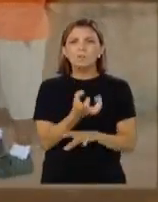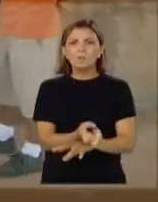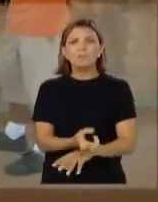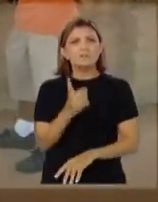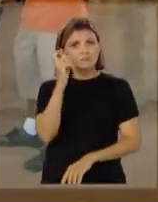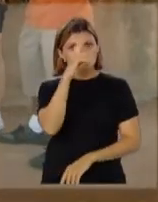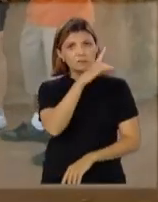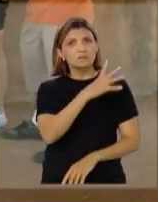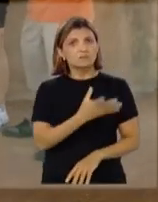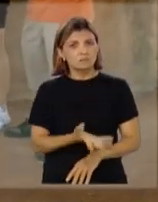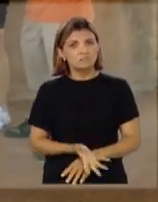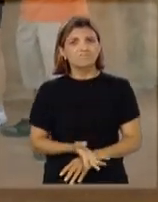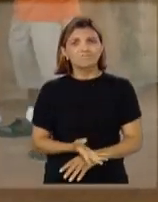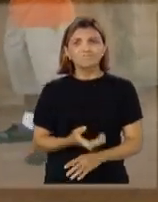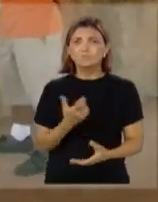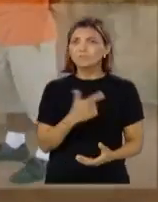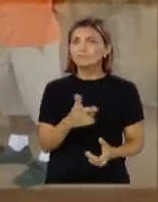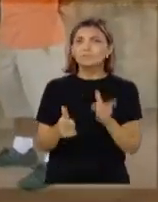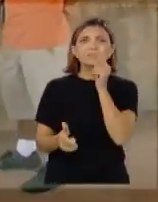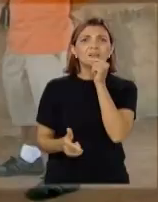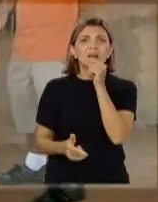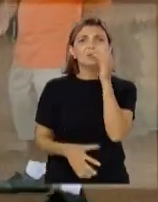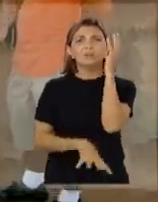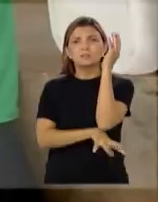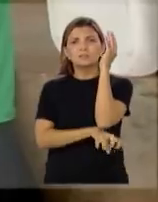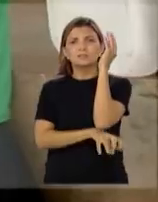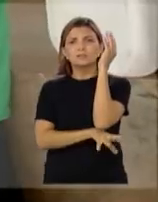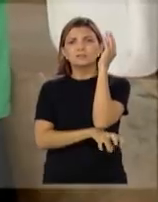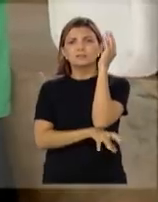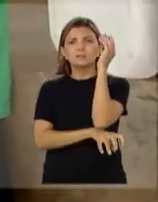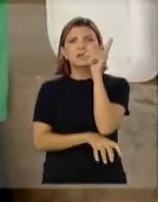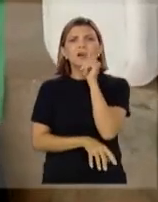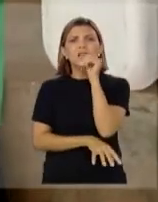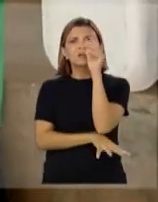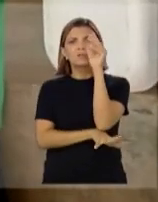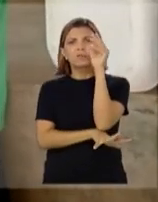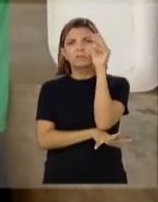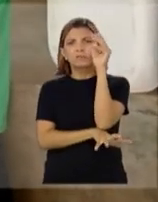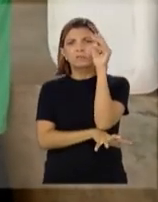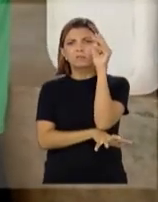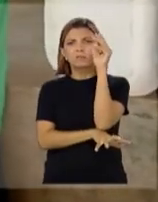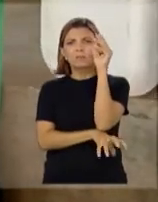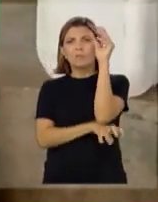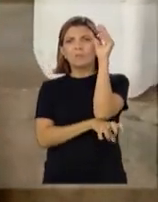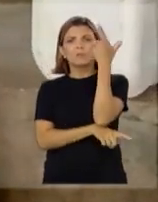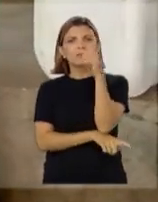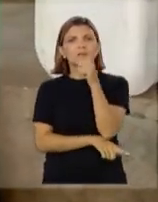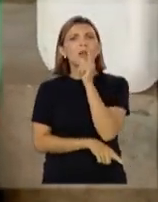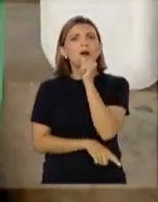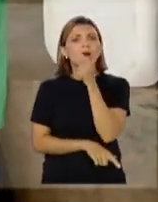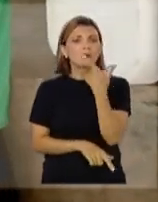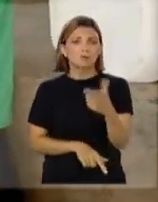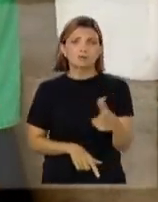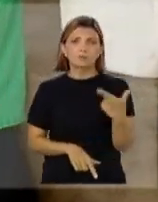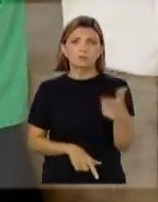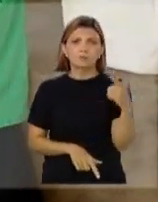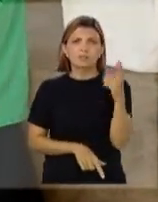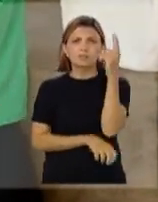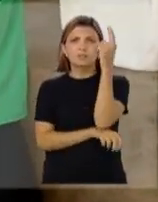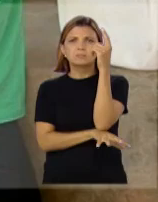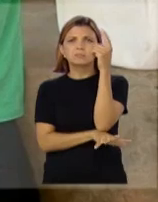a história de não ter água aqui é muito complicado mesmo, né, Tonho? É sim. Nas raízes das plantas são bem rasinhas porque o solo não tem